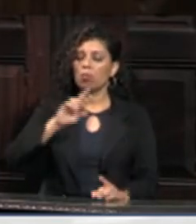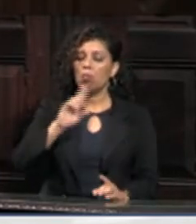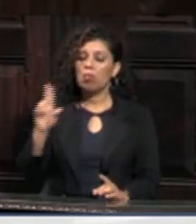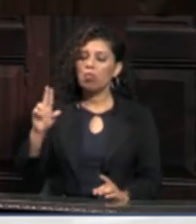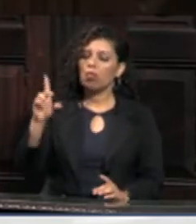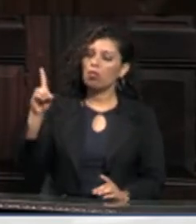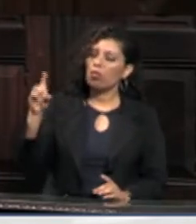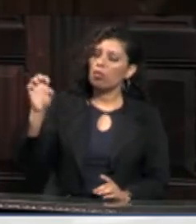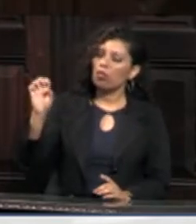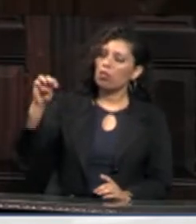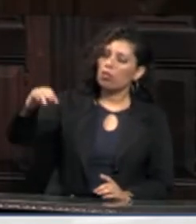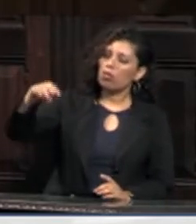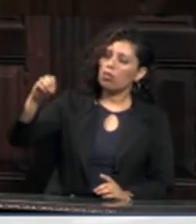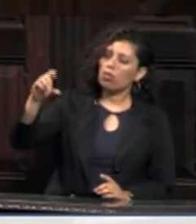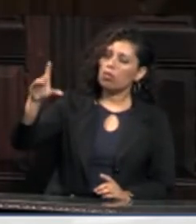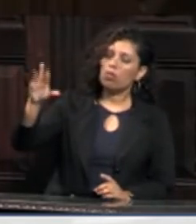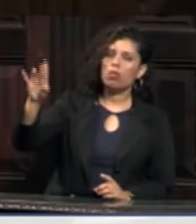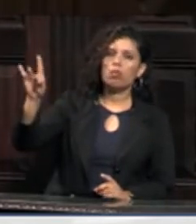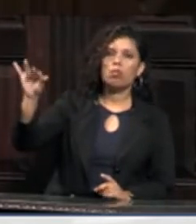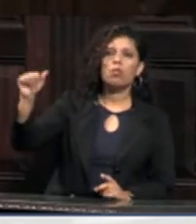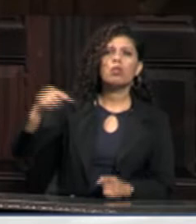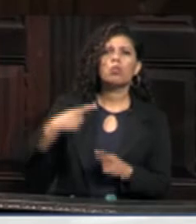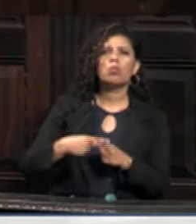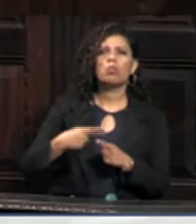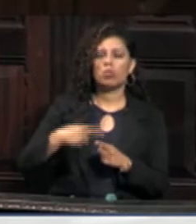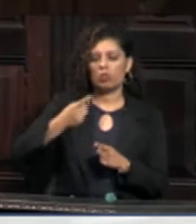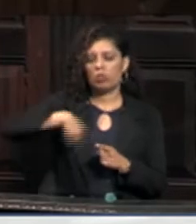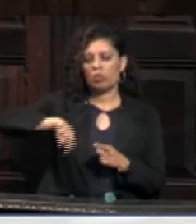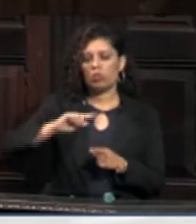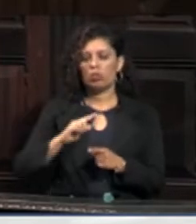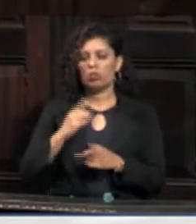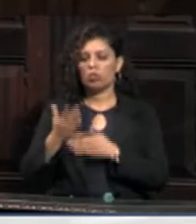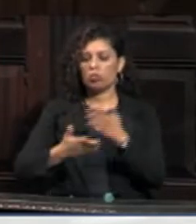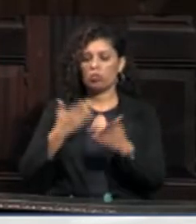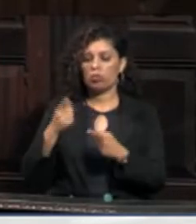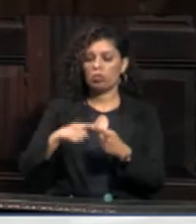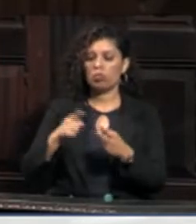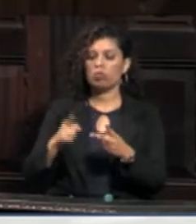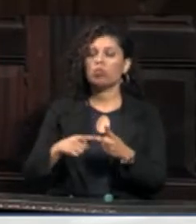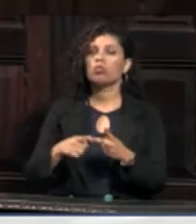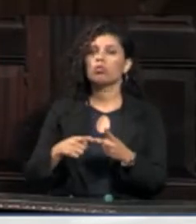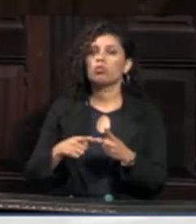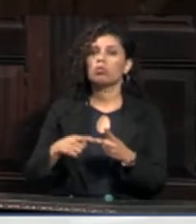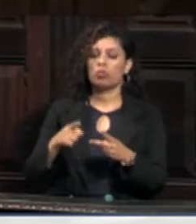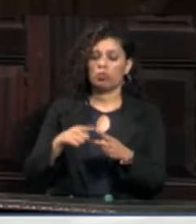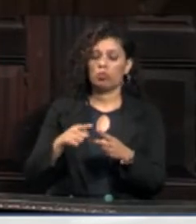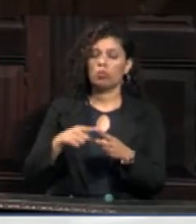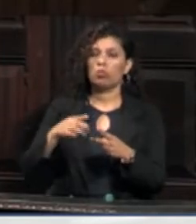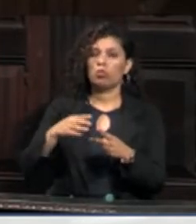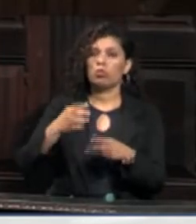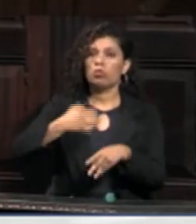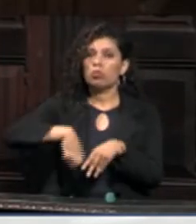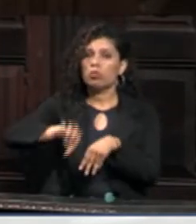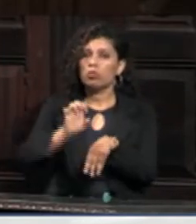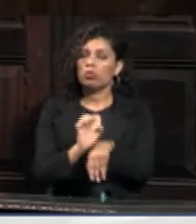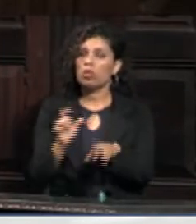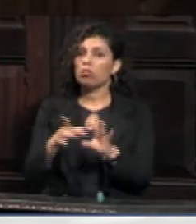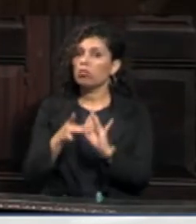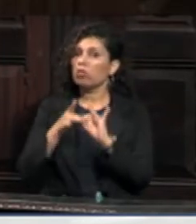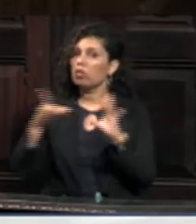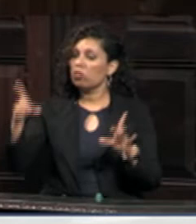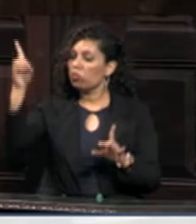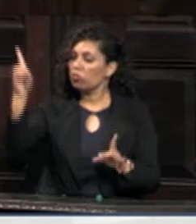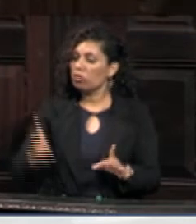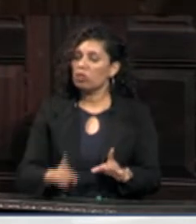defender duas questões fundamentais: o Estado democrático de